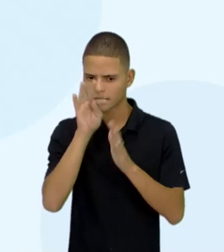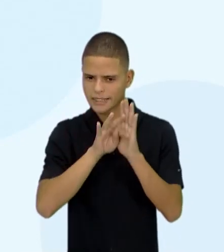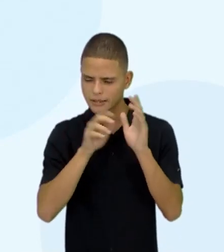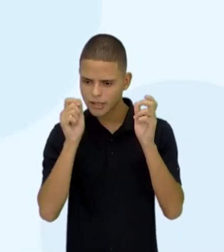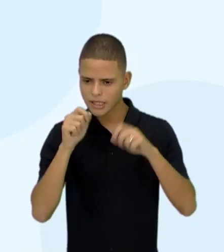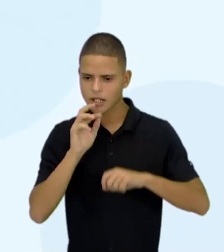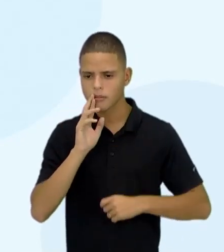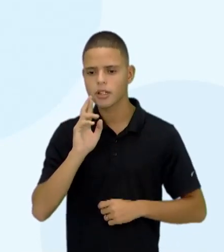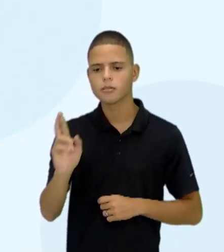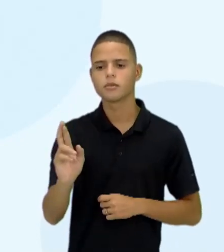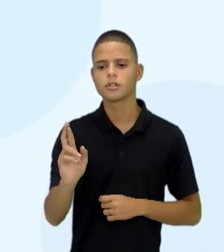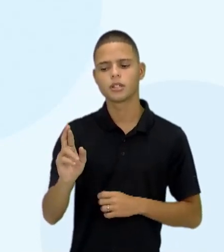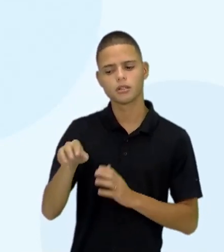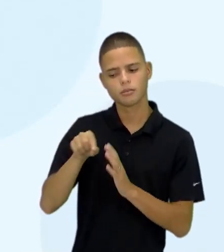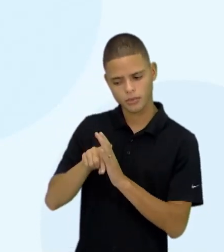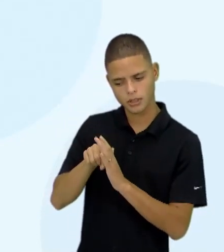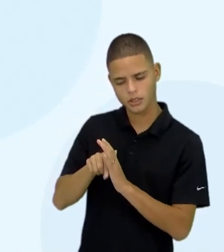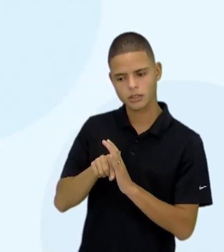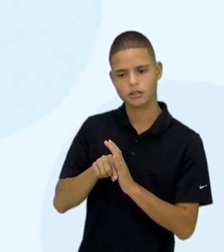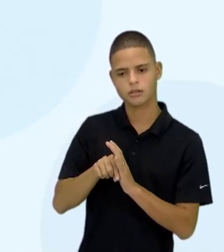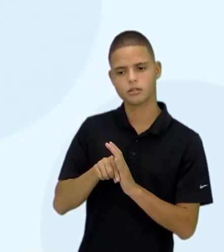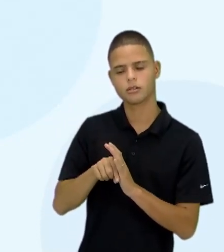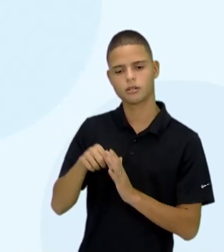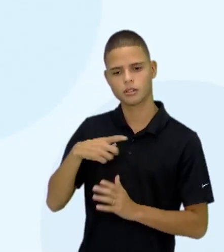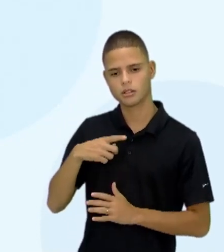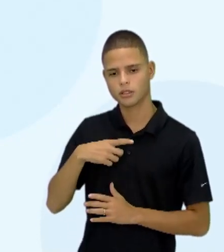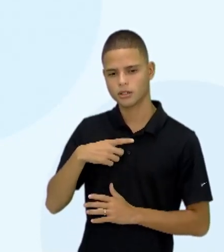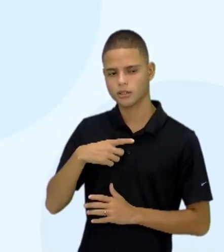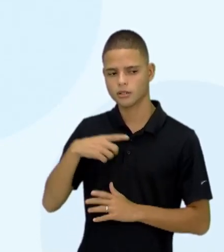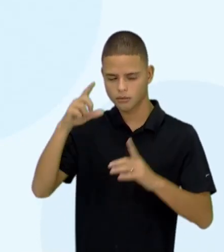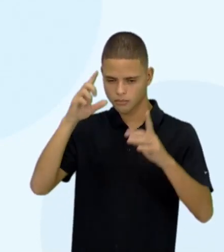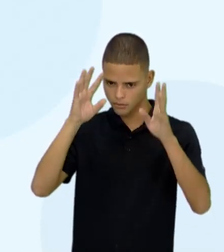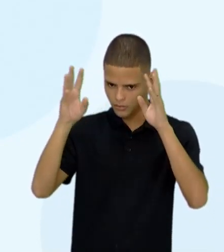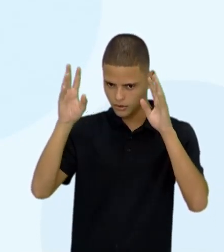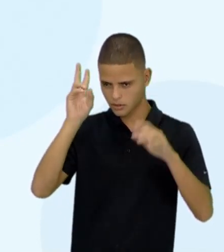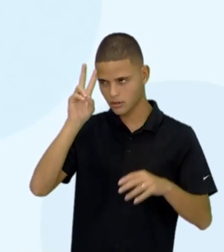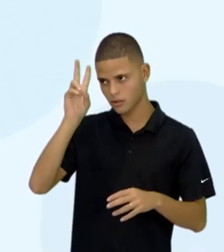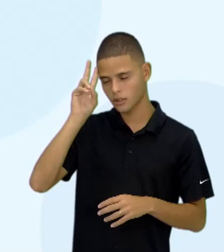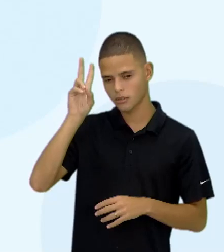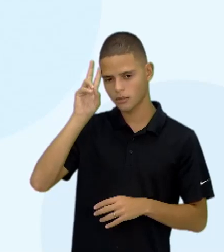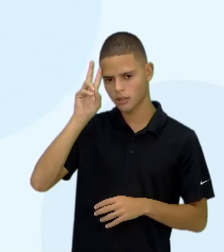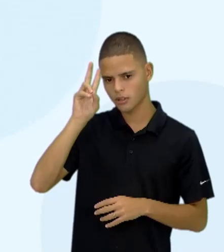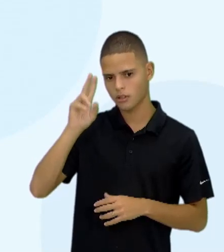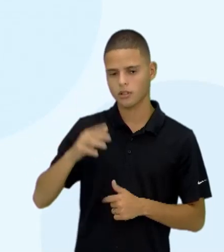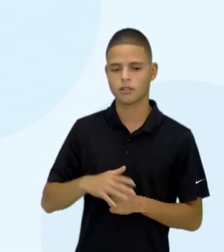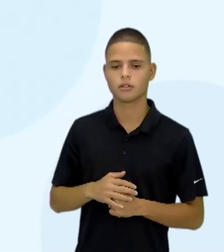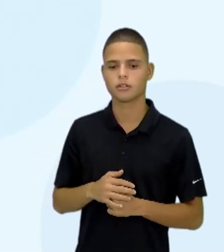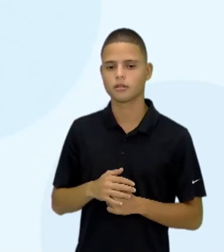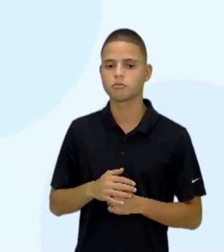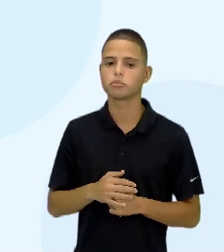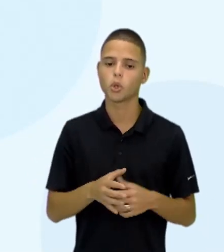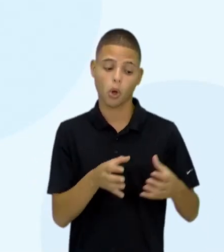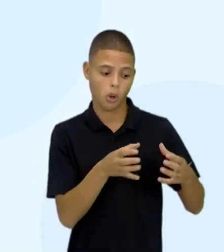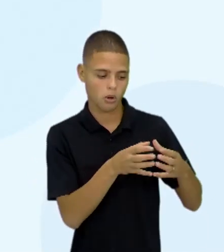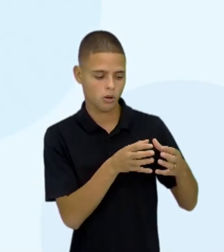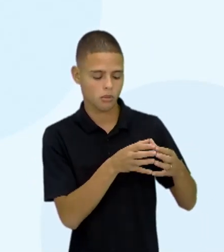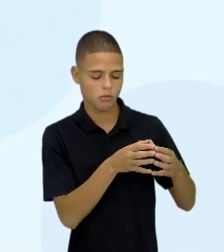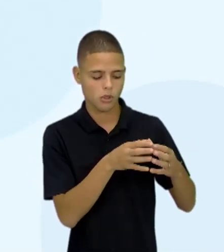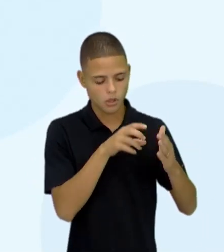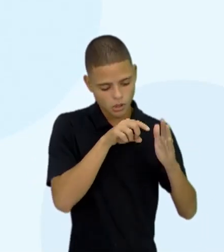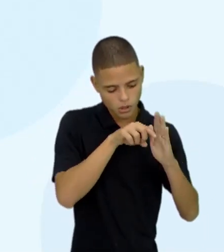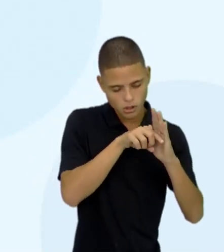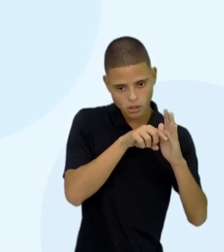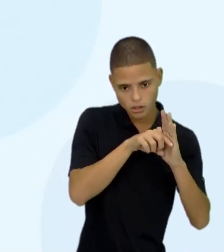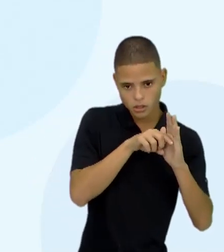o que os pesquisadores estão aí buscando? Vamos relembrar qual é a pergunta. O que leva um grupo de pesquisadores